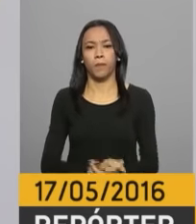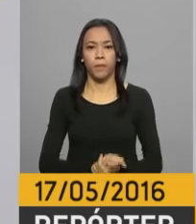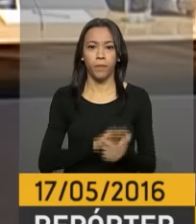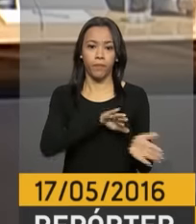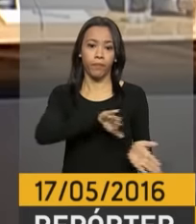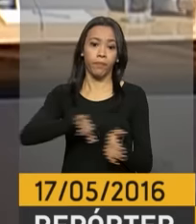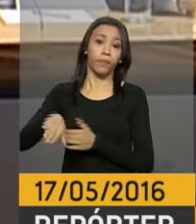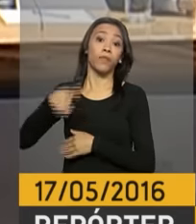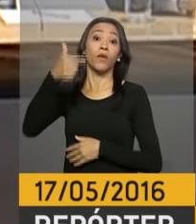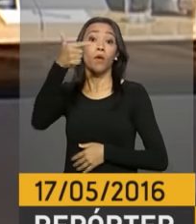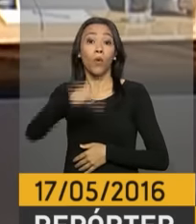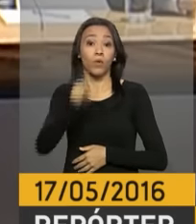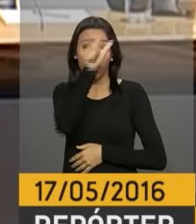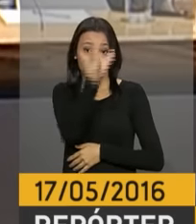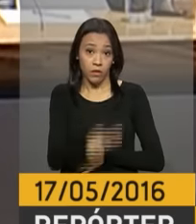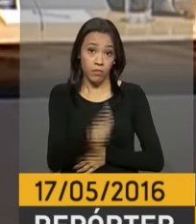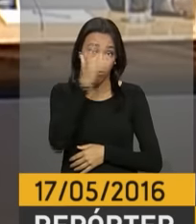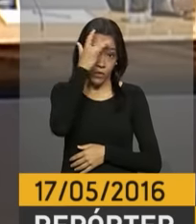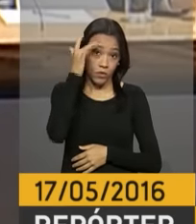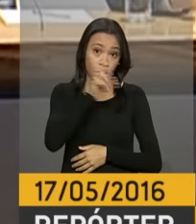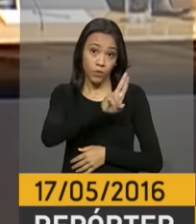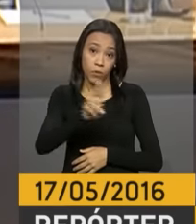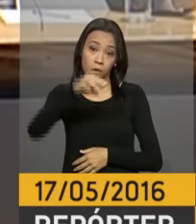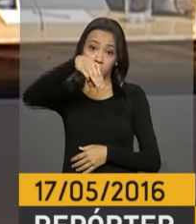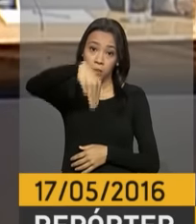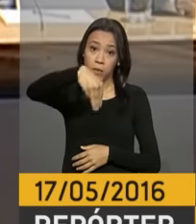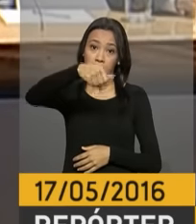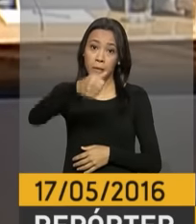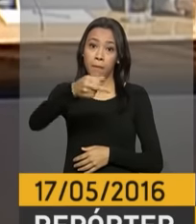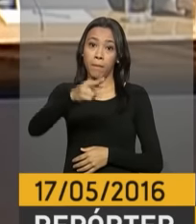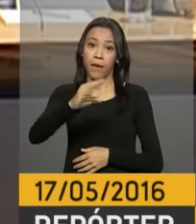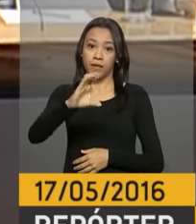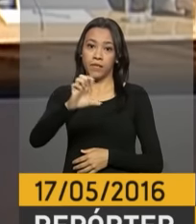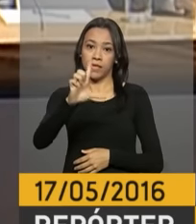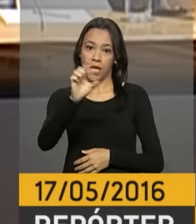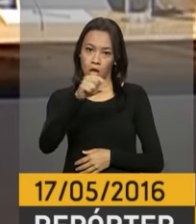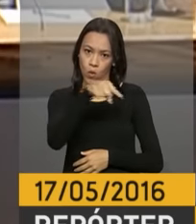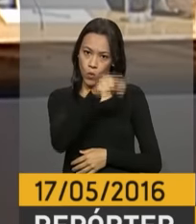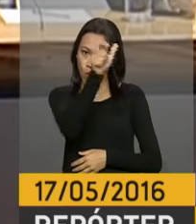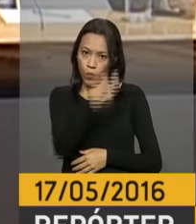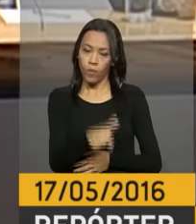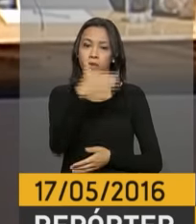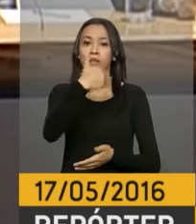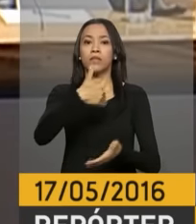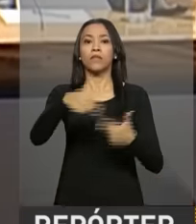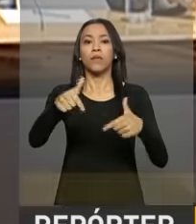O Marcelo Caetano, na Secretaria da Previdência,